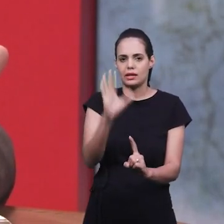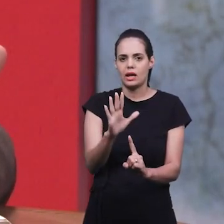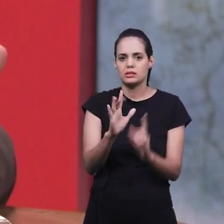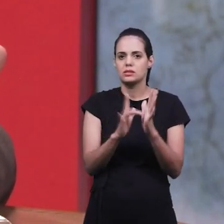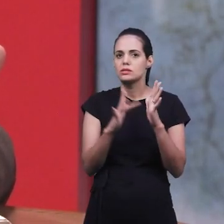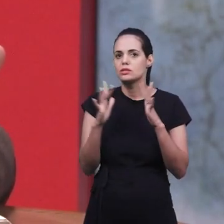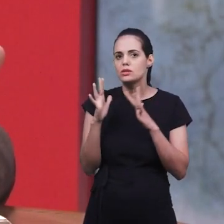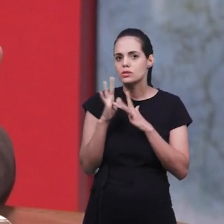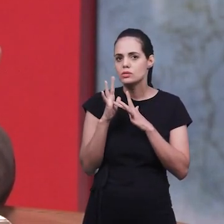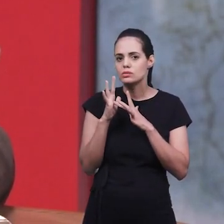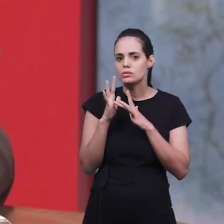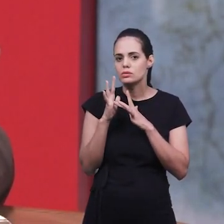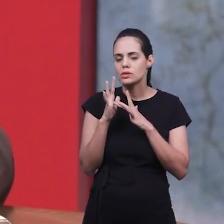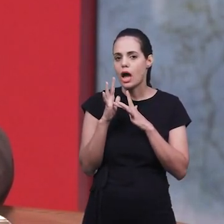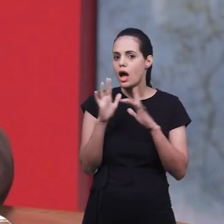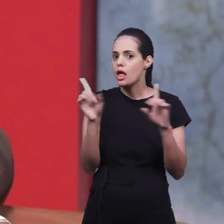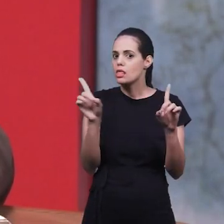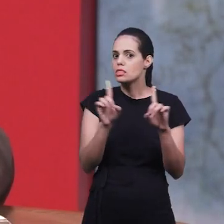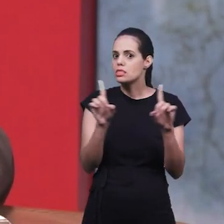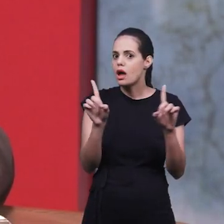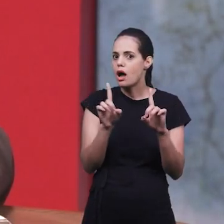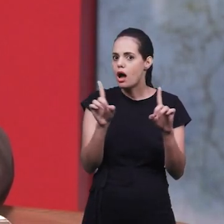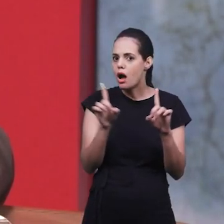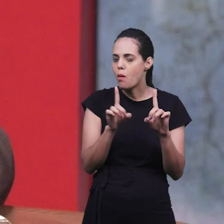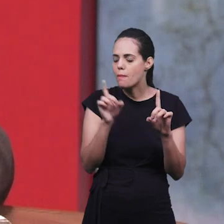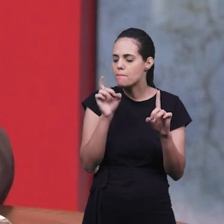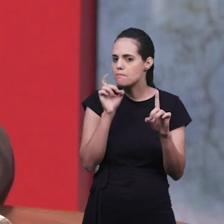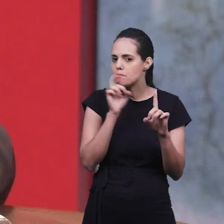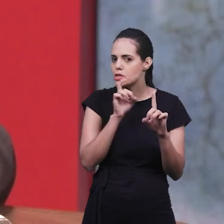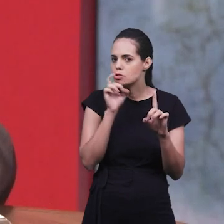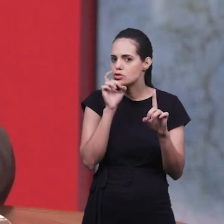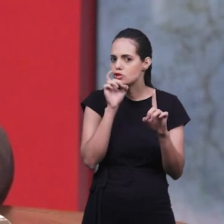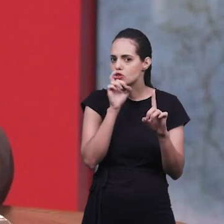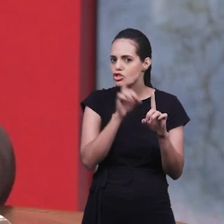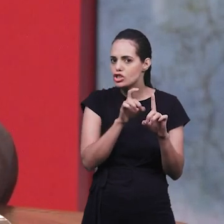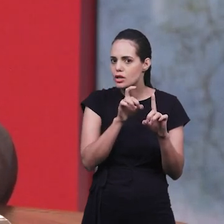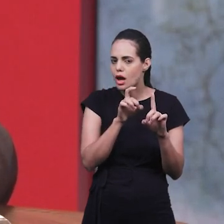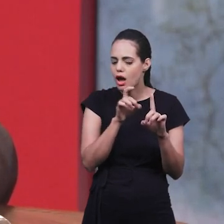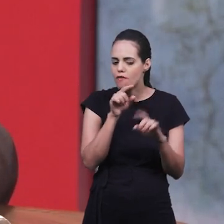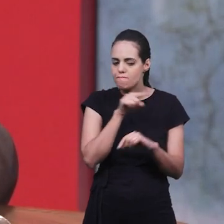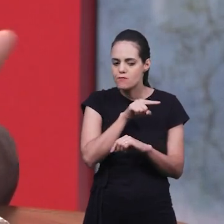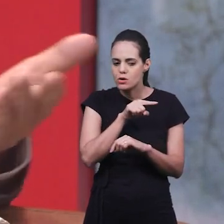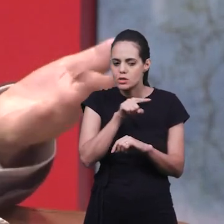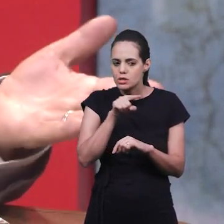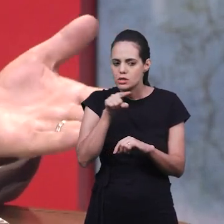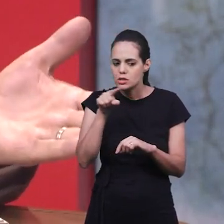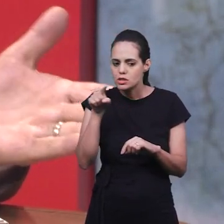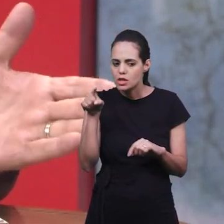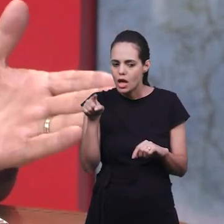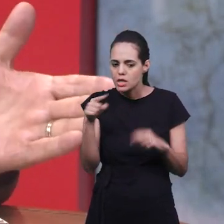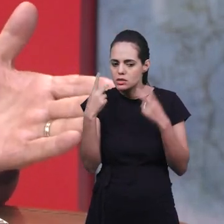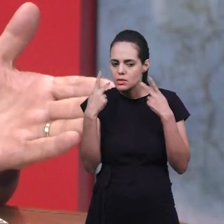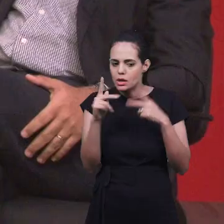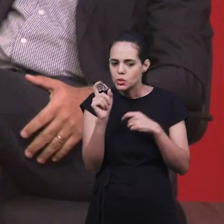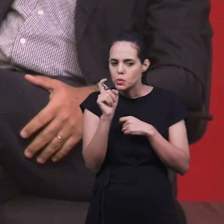evangelho. Na verdade, ele estava querendo dizer um evangelho falso, porque evangelho só tem um,